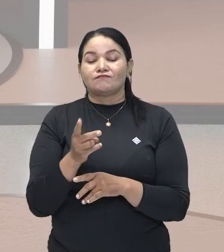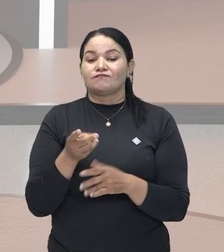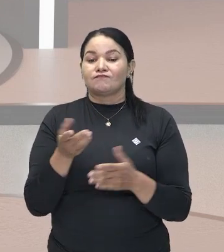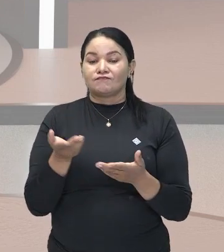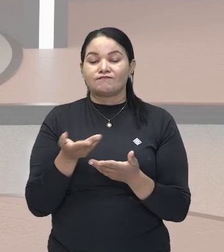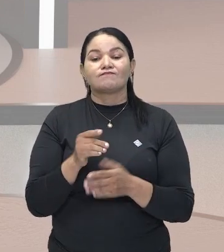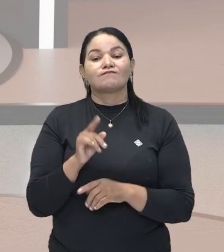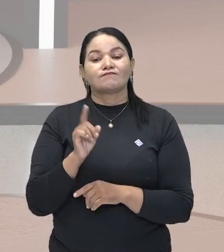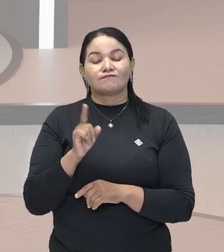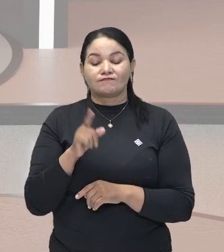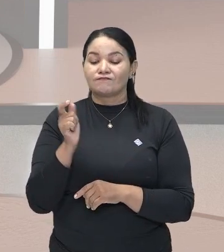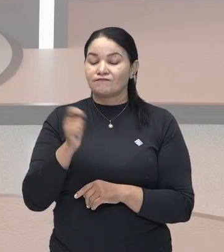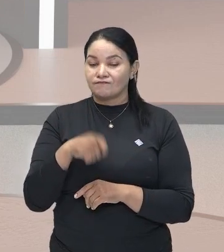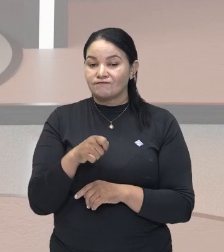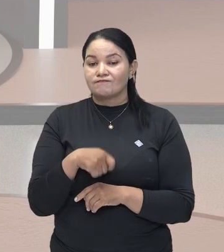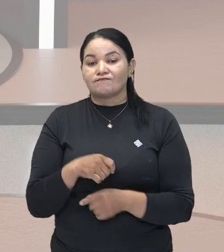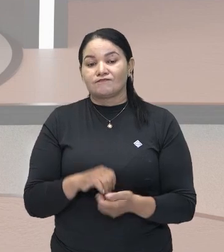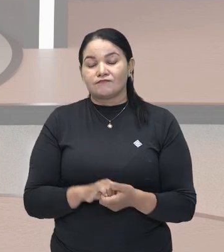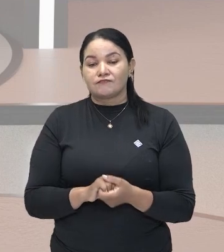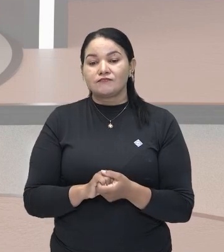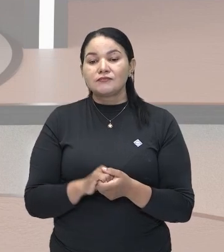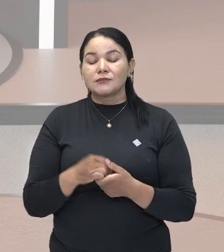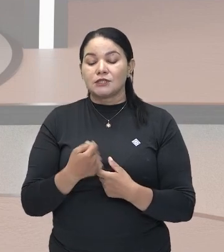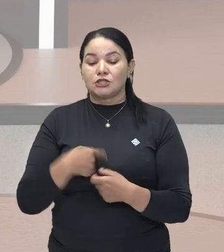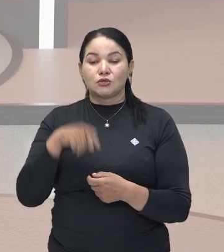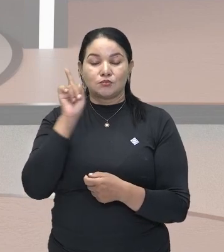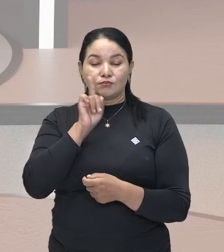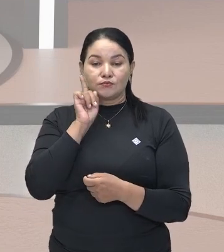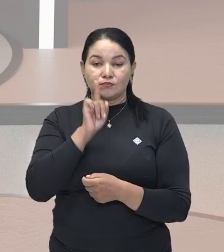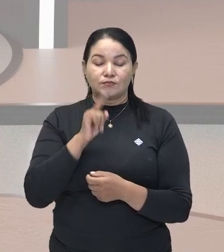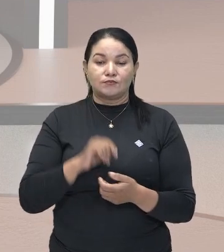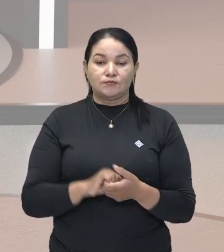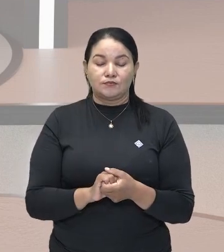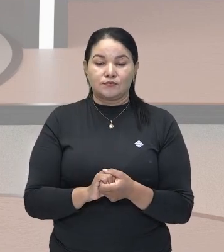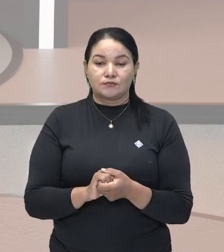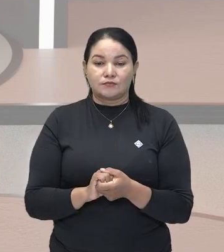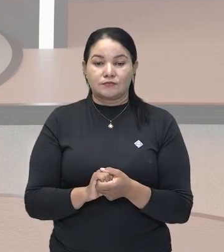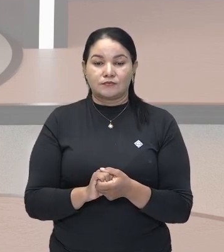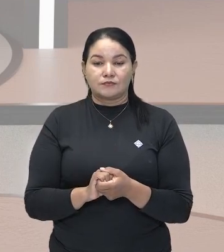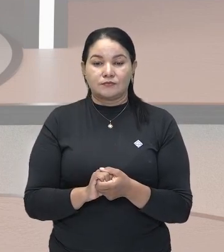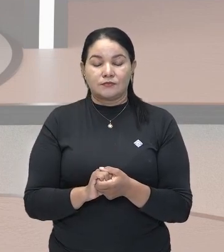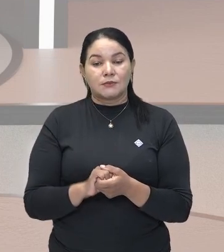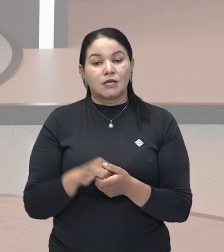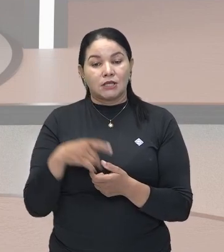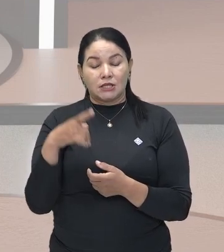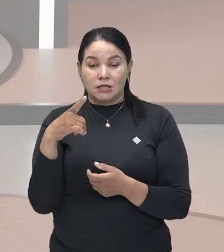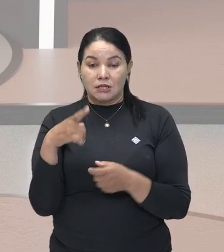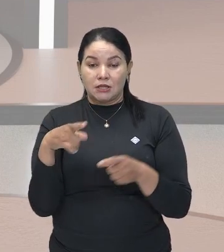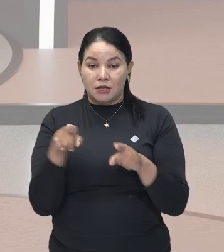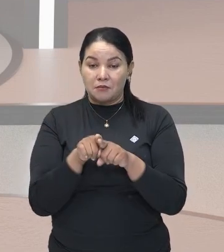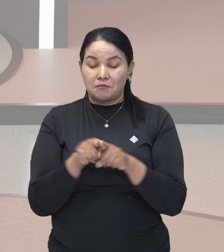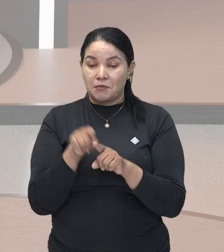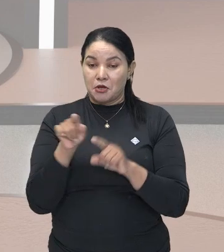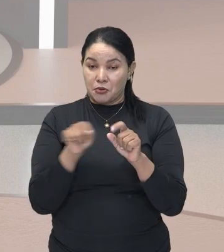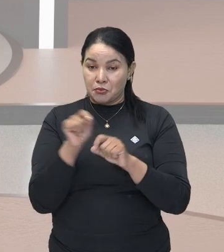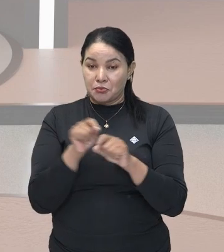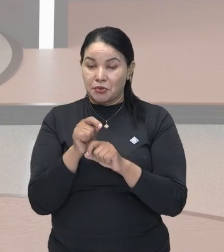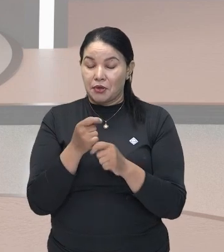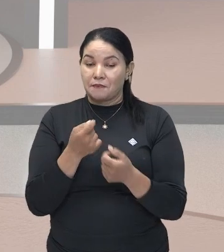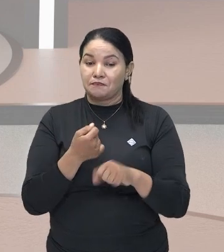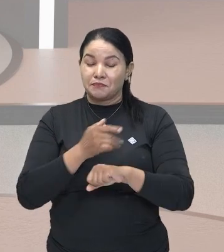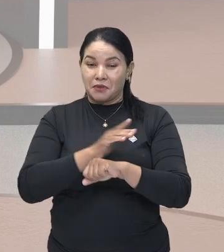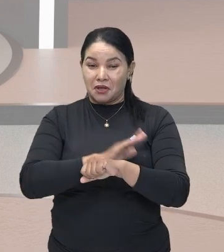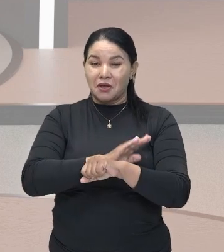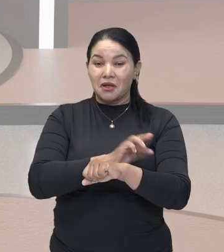muito aí nessa parte dos Estados Unidos da América. E essa questão racial, gente, nos Estados Unidos